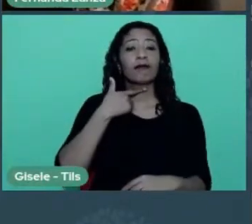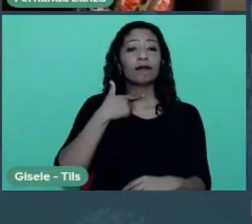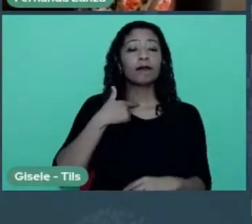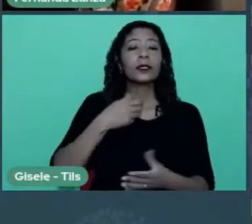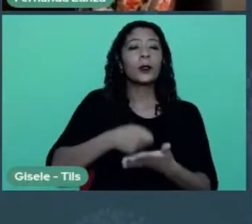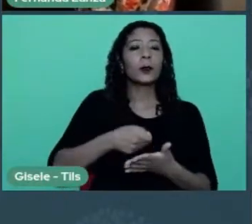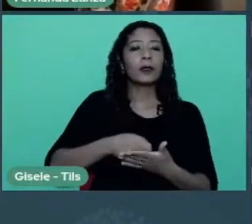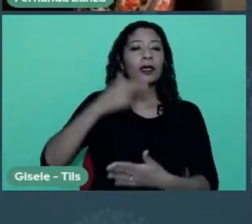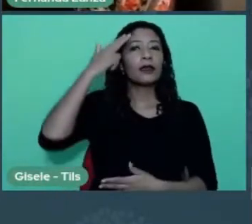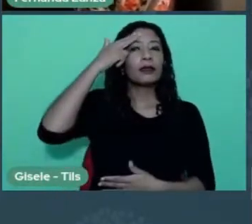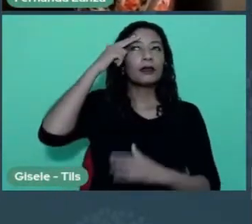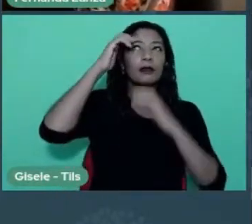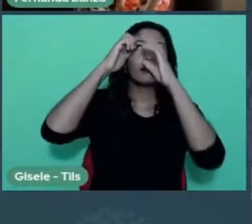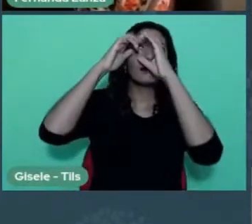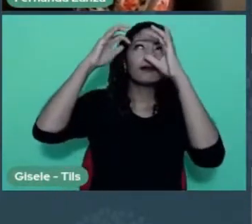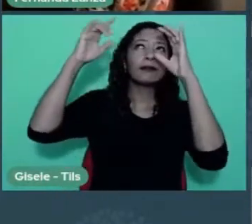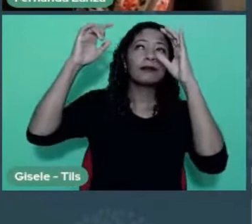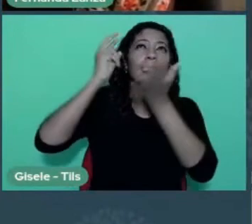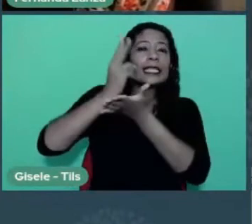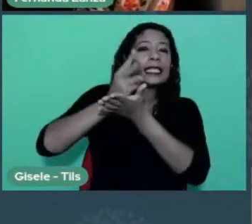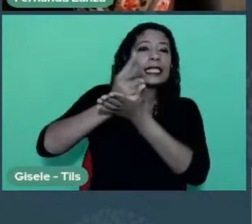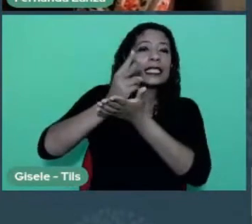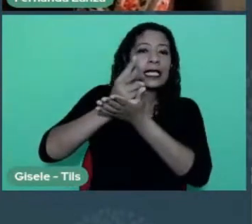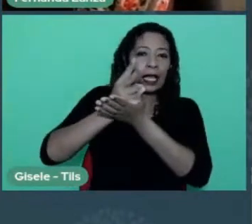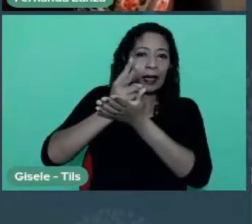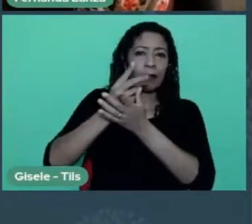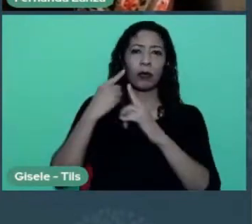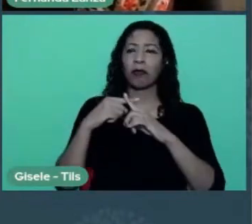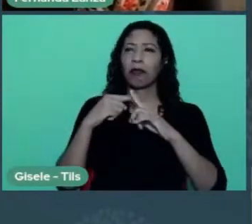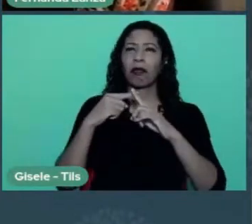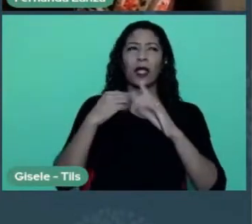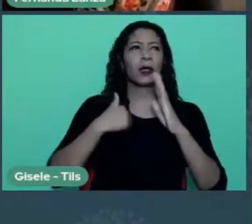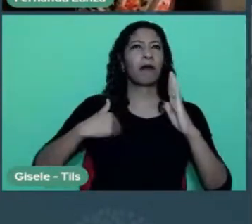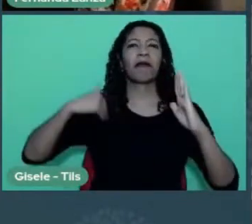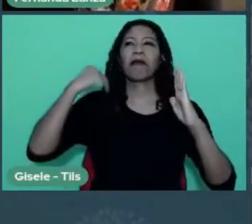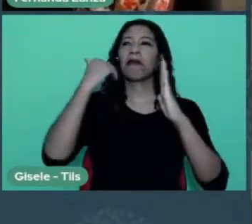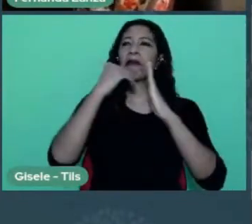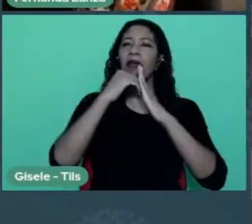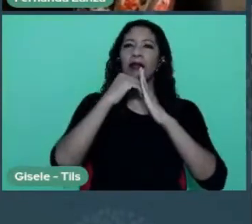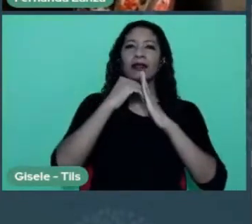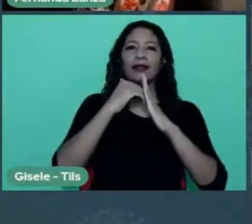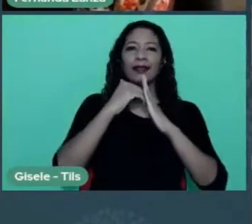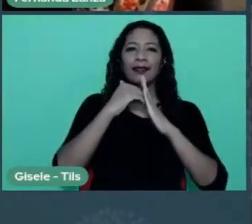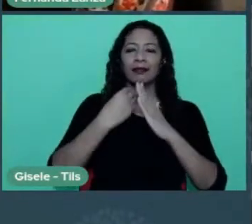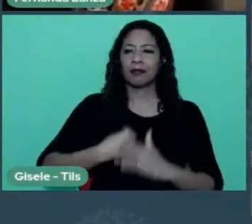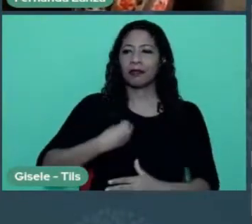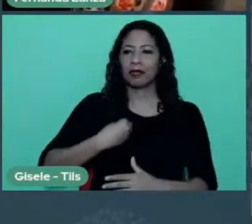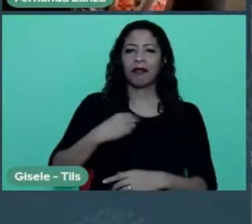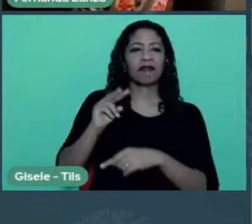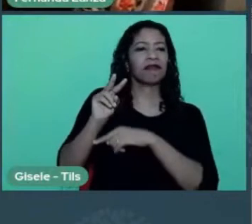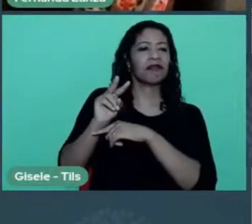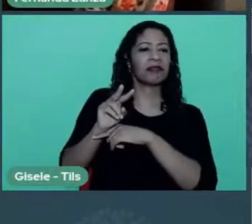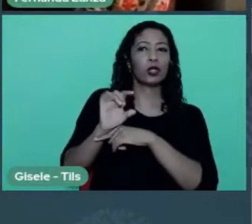porque, pois, não sendo mais, nem querendo ser mais que um espectador de mim mesmo, tenho que ter o melhor espetáculo